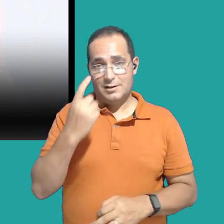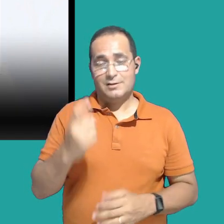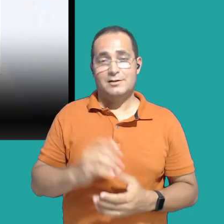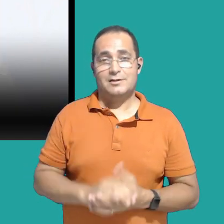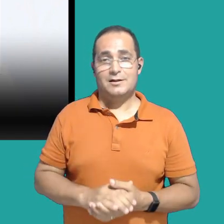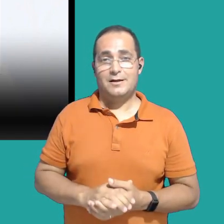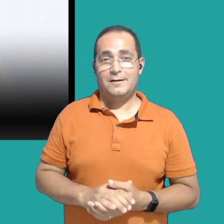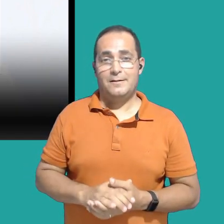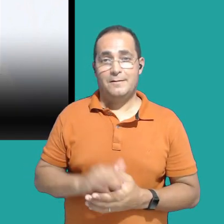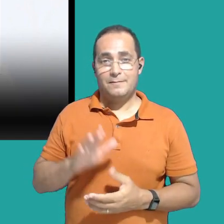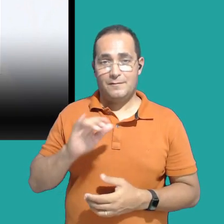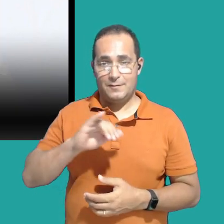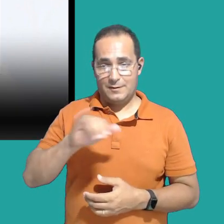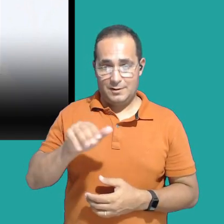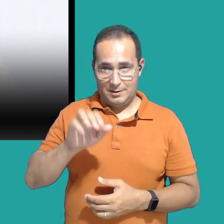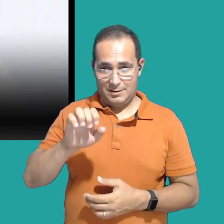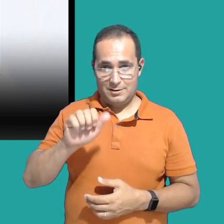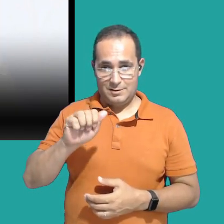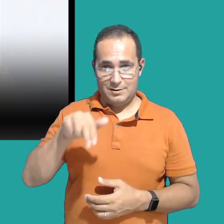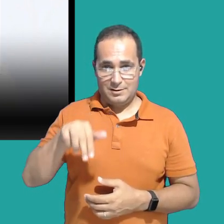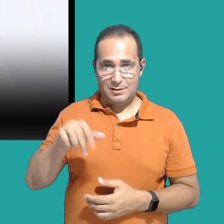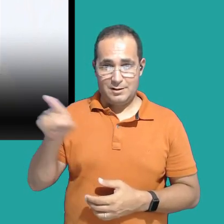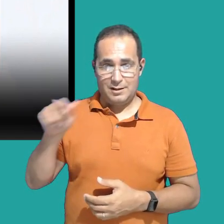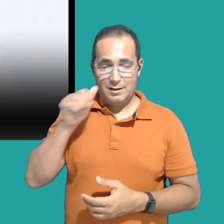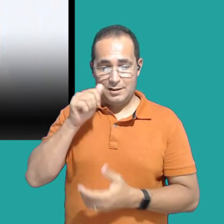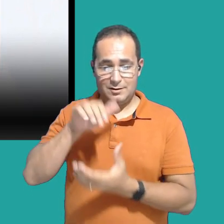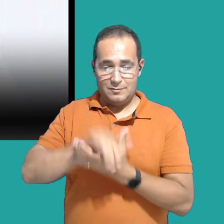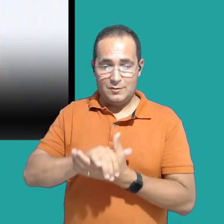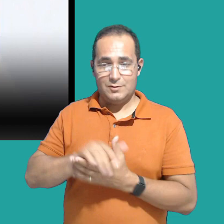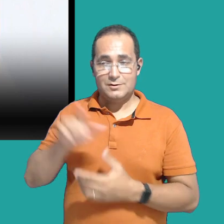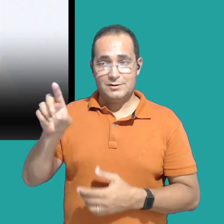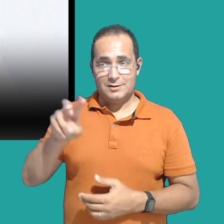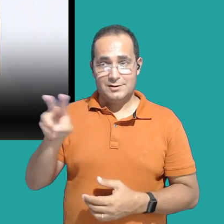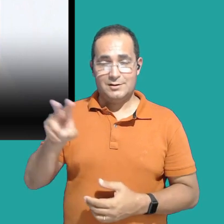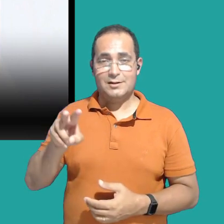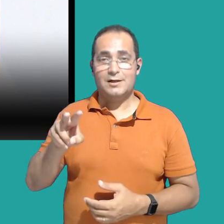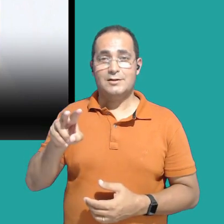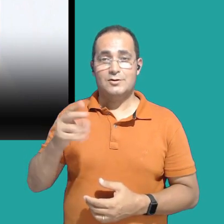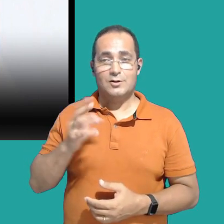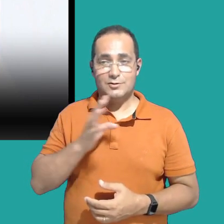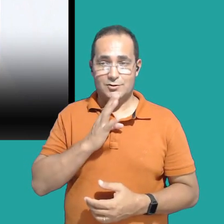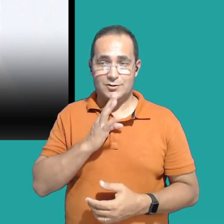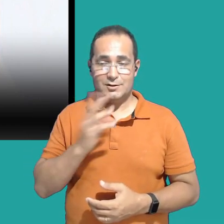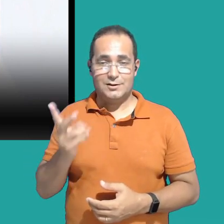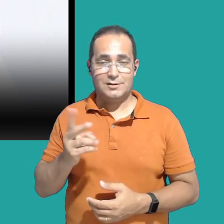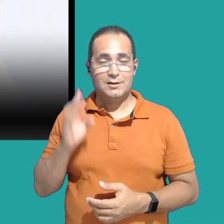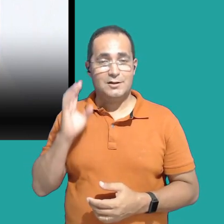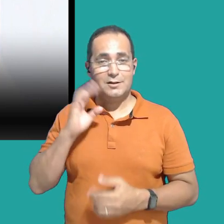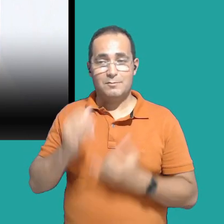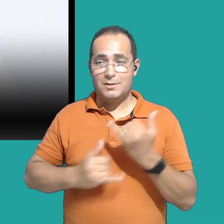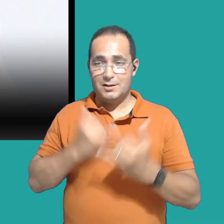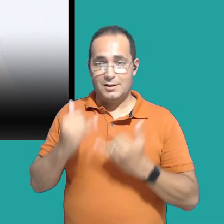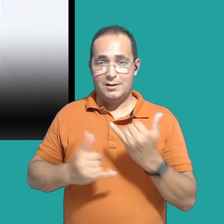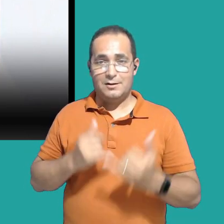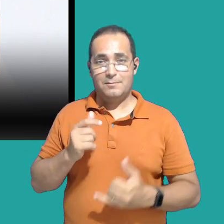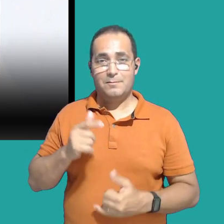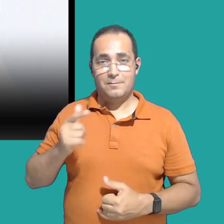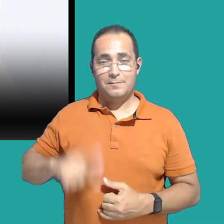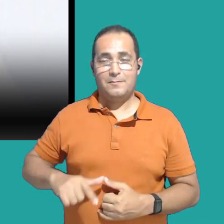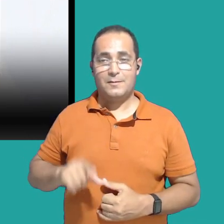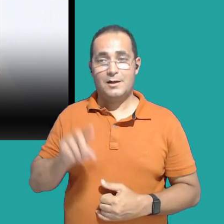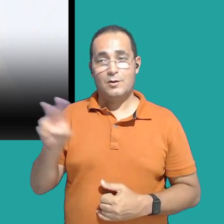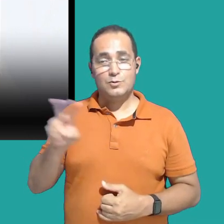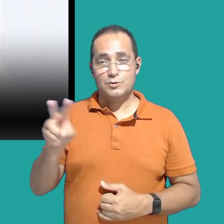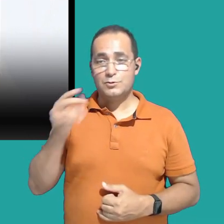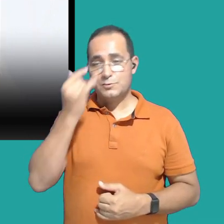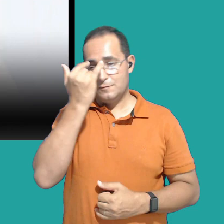faz essas coisas, é muito interessante. Gente, para o pessoal saber, o Jean é o esposo da Fabrícia, né? A gente também se conhece bastante, conversa